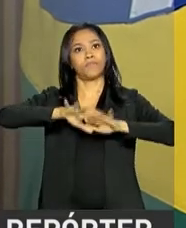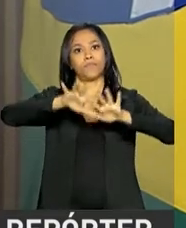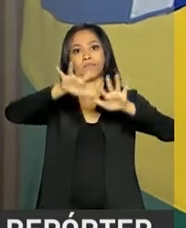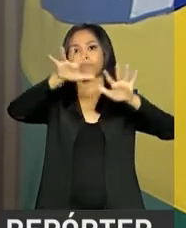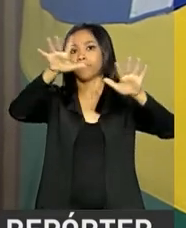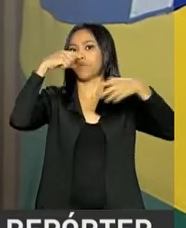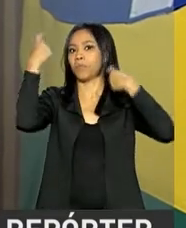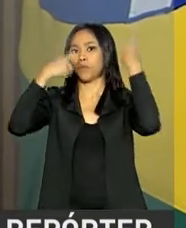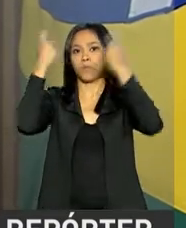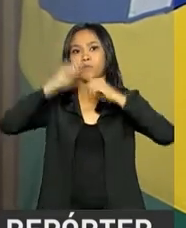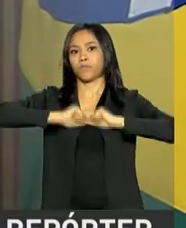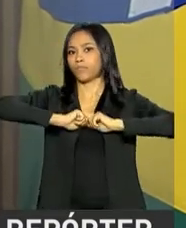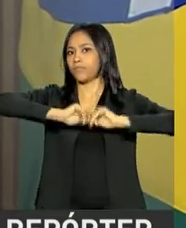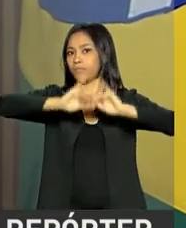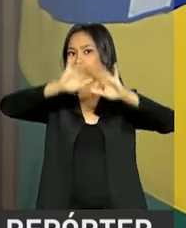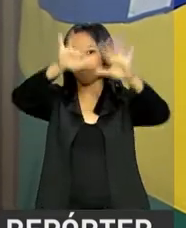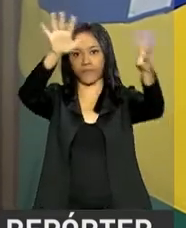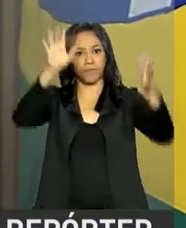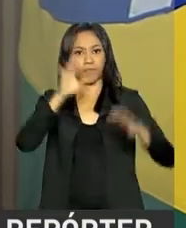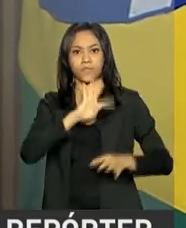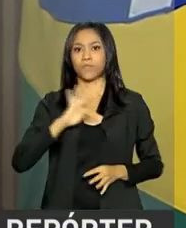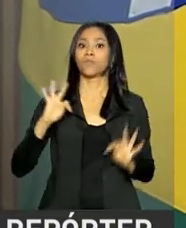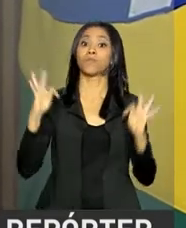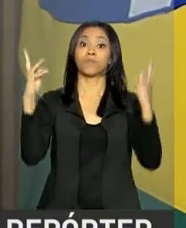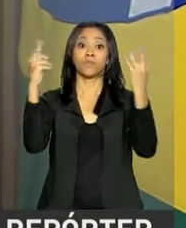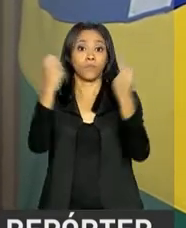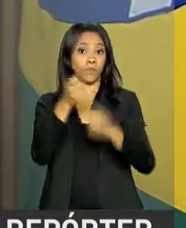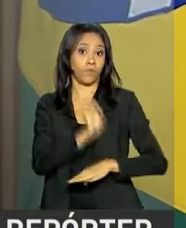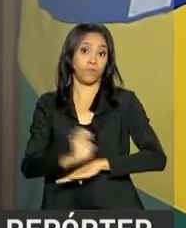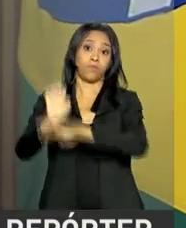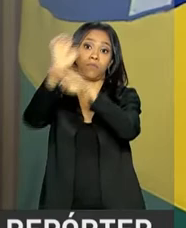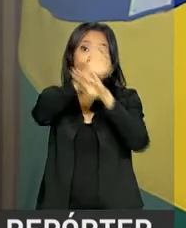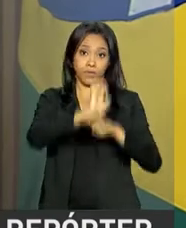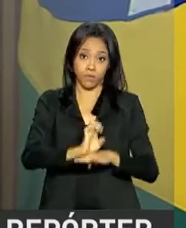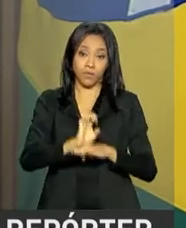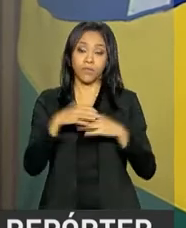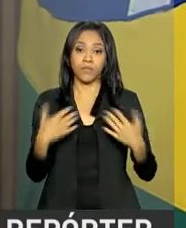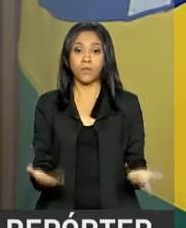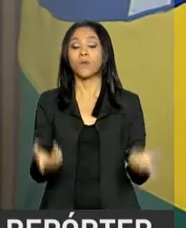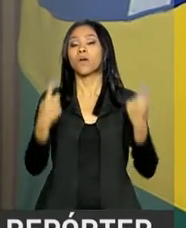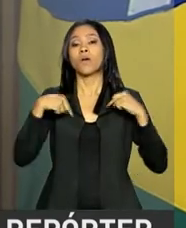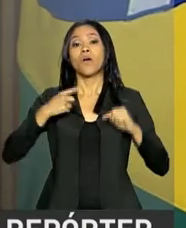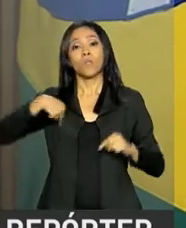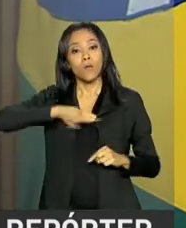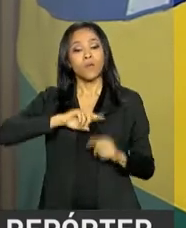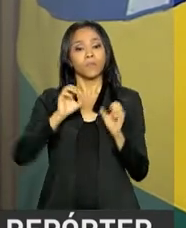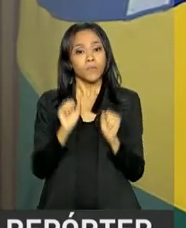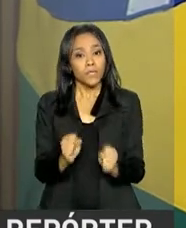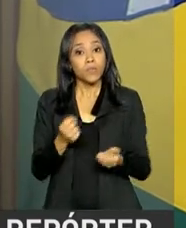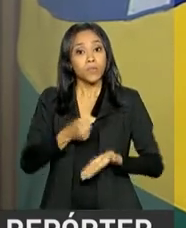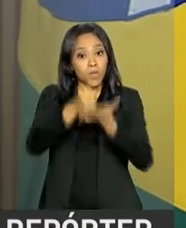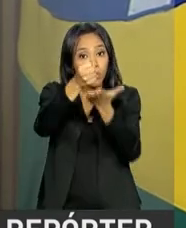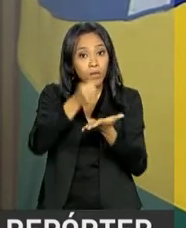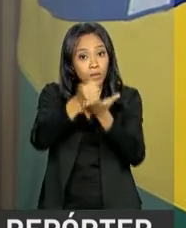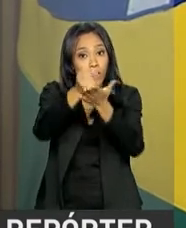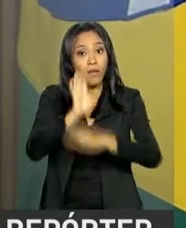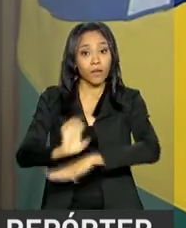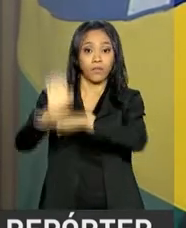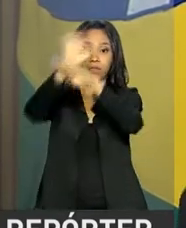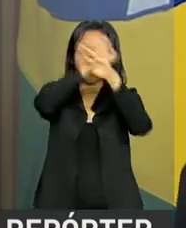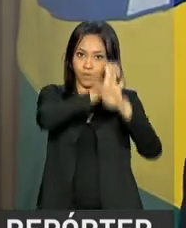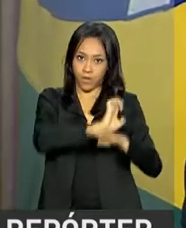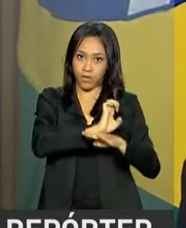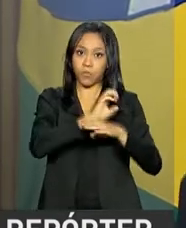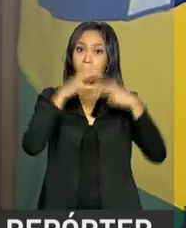volto a dizer das próprias fronteiras estaduais nós podemos ajudar a financiar os estados para o